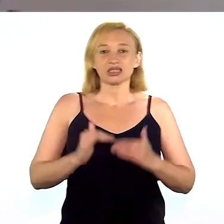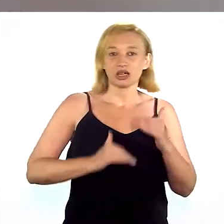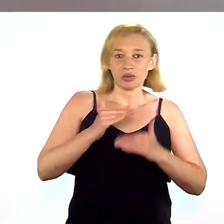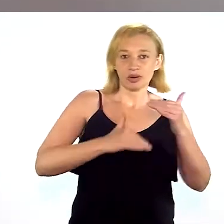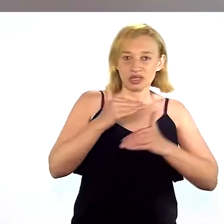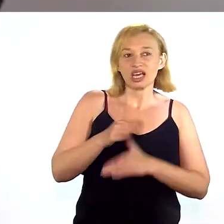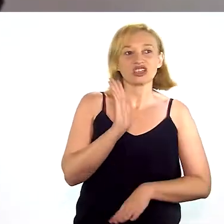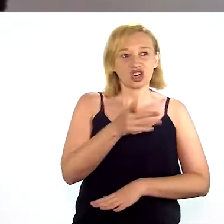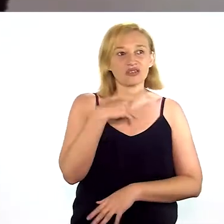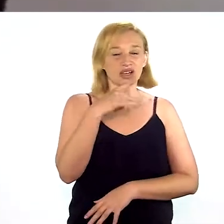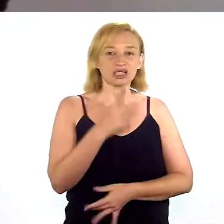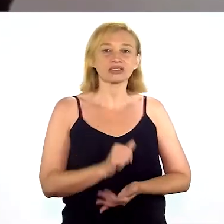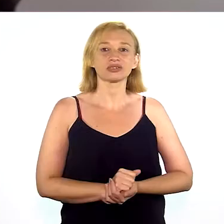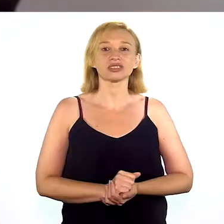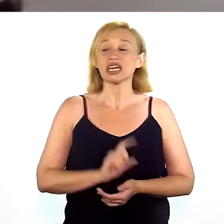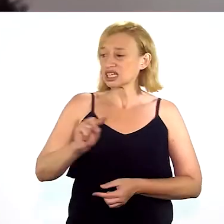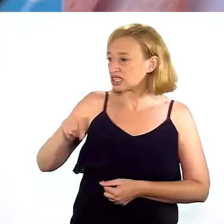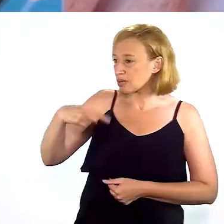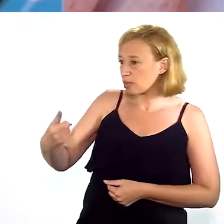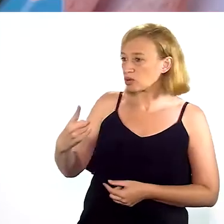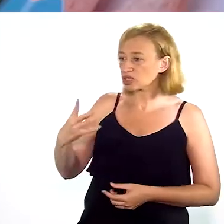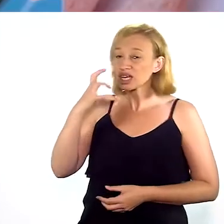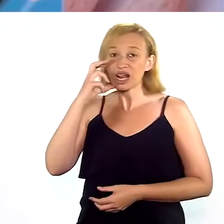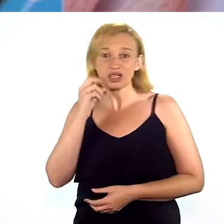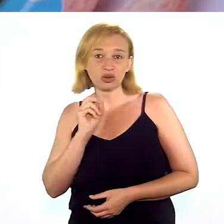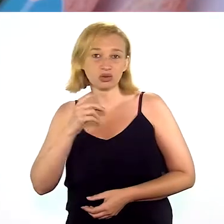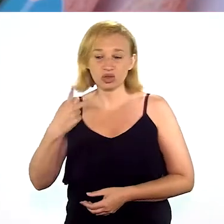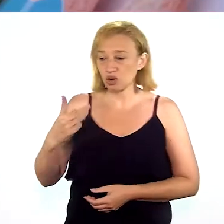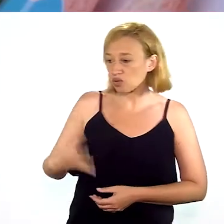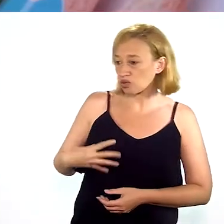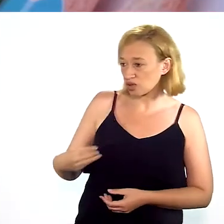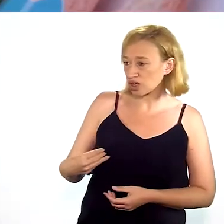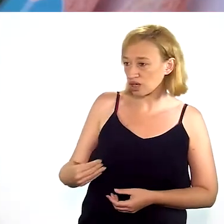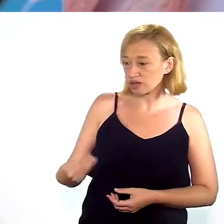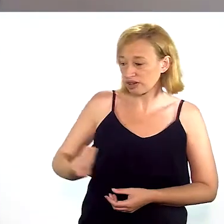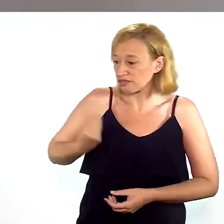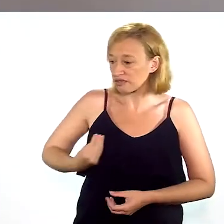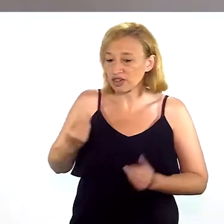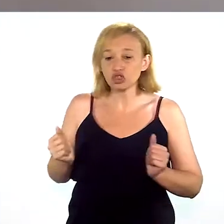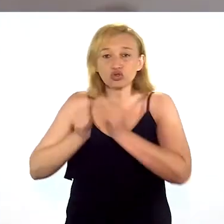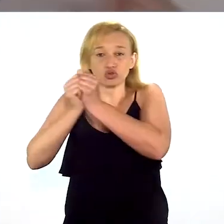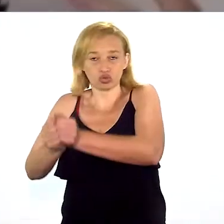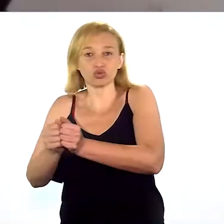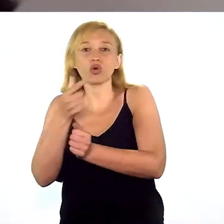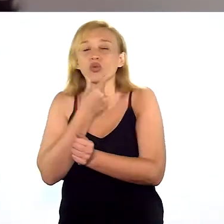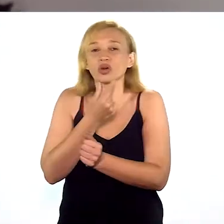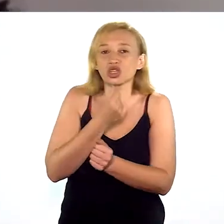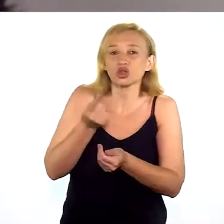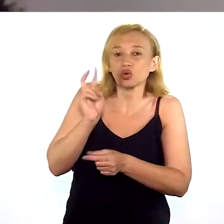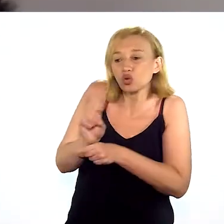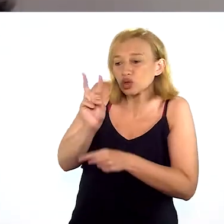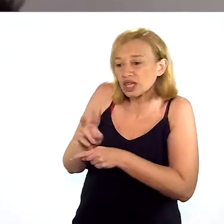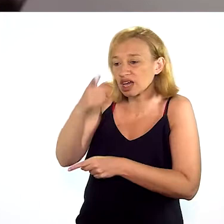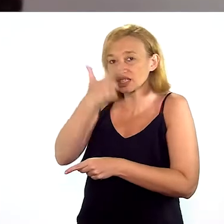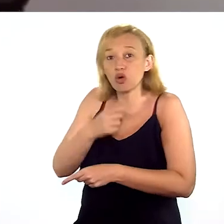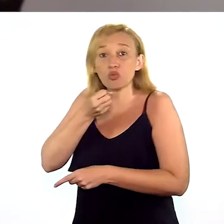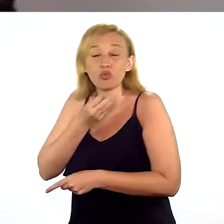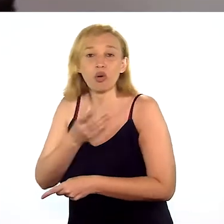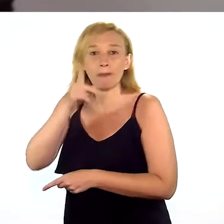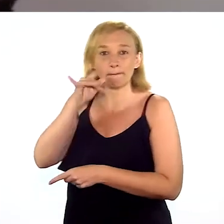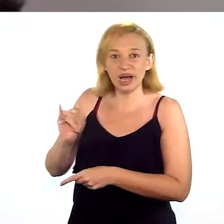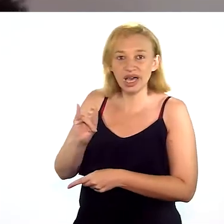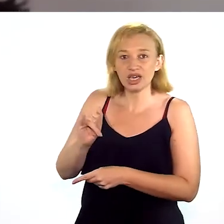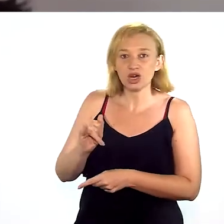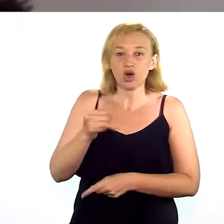encontro com o outro mesmo, que a gente estava comentando. E depois que ele adota o seu filho e ele vai viver com este menino e cuidar e ser um